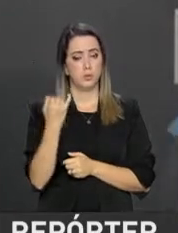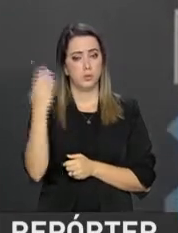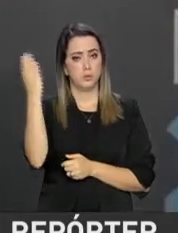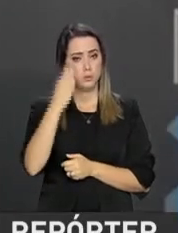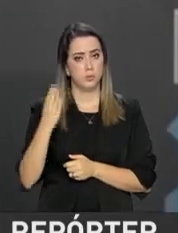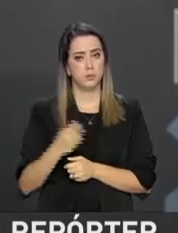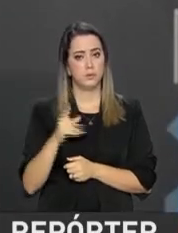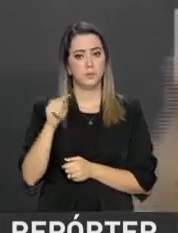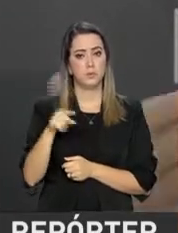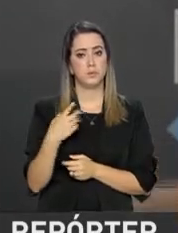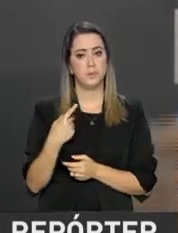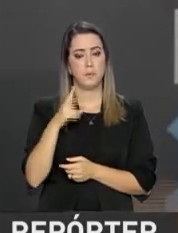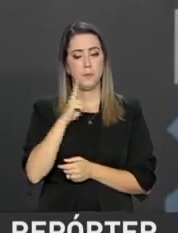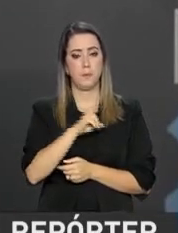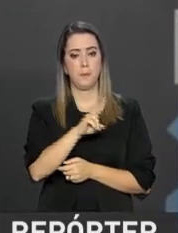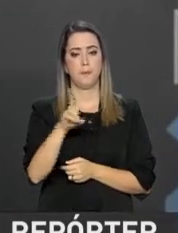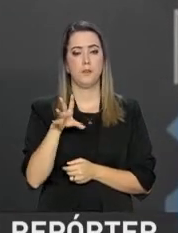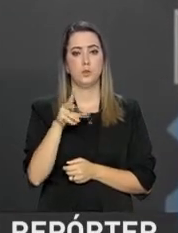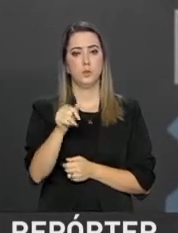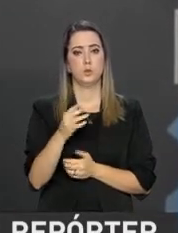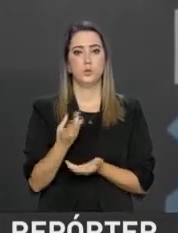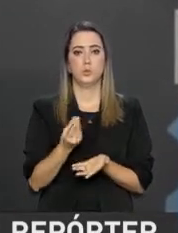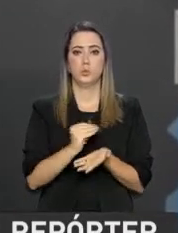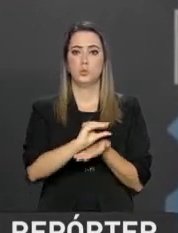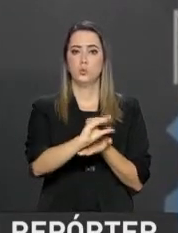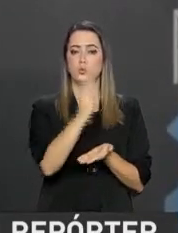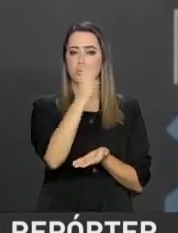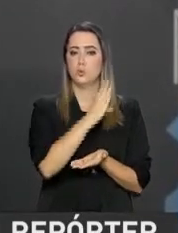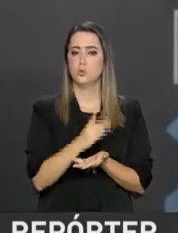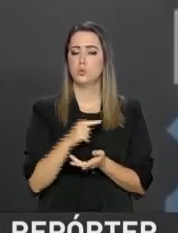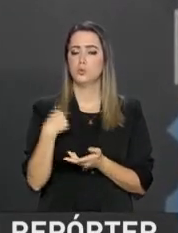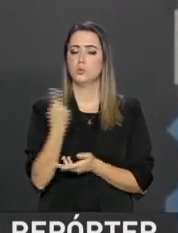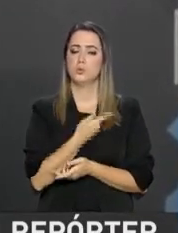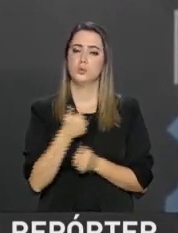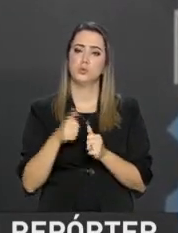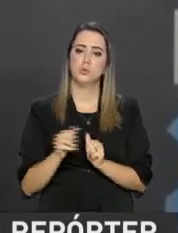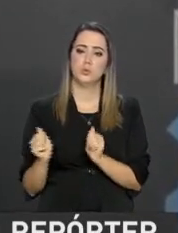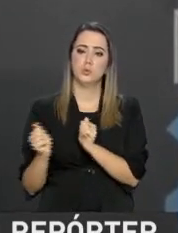importante do ponto de vista de todos os investidores que estão aqui participando do fórum.